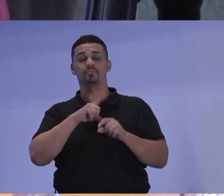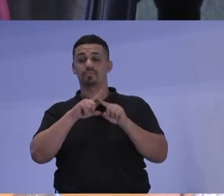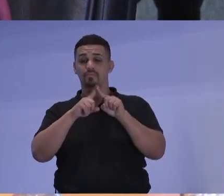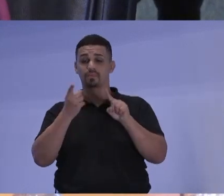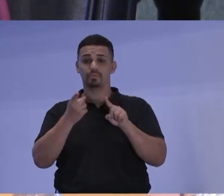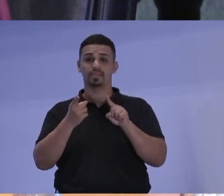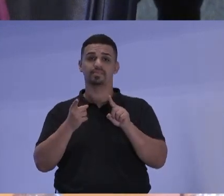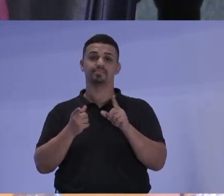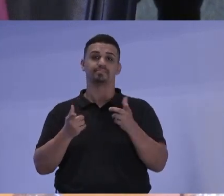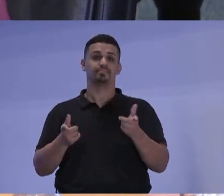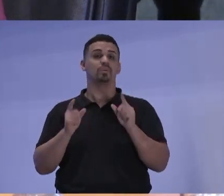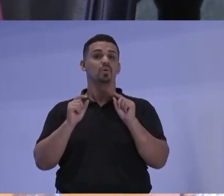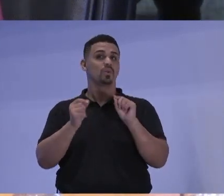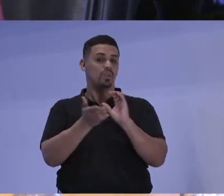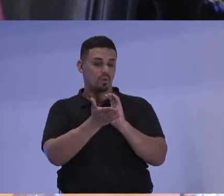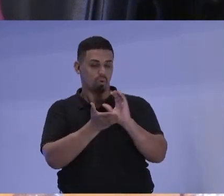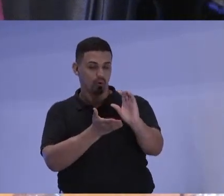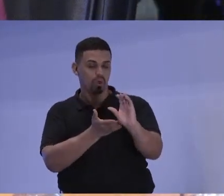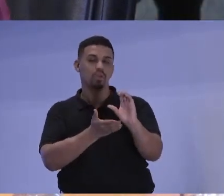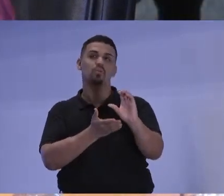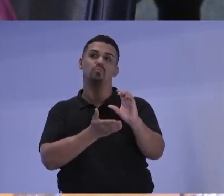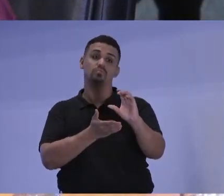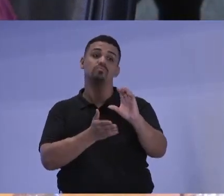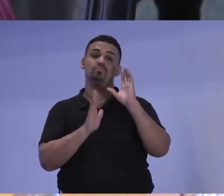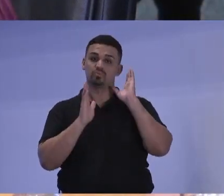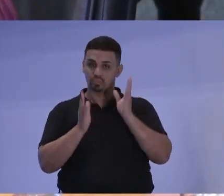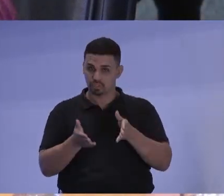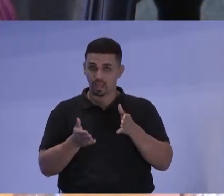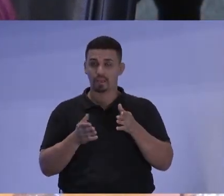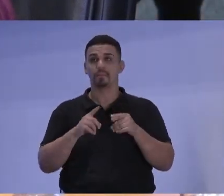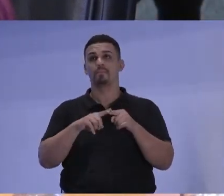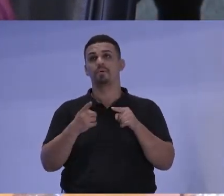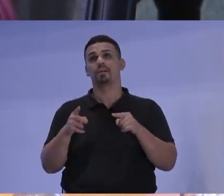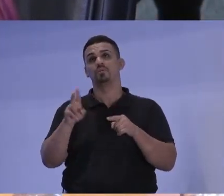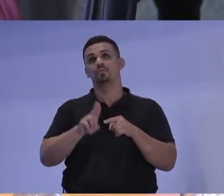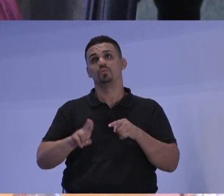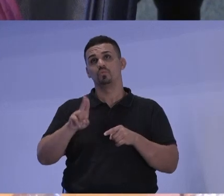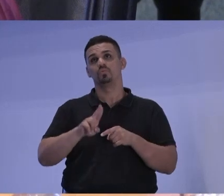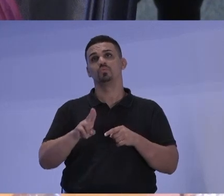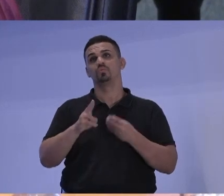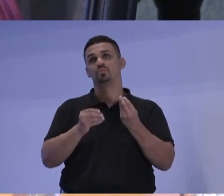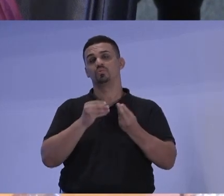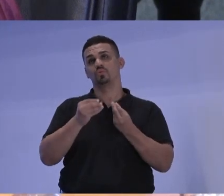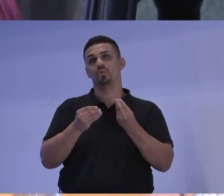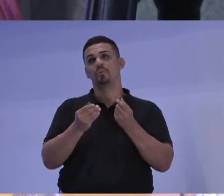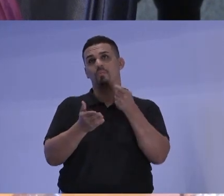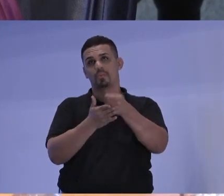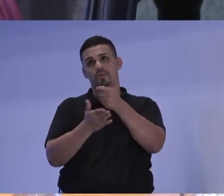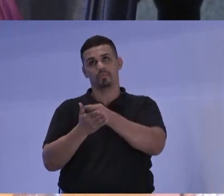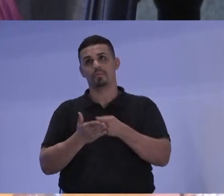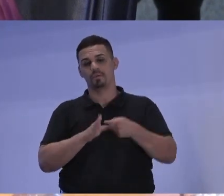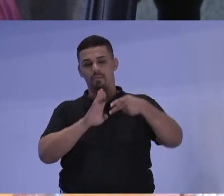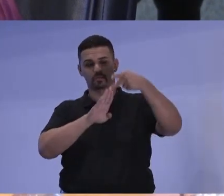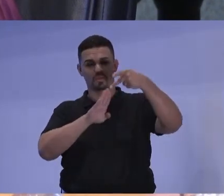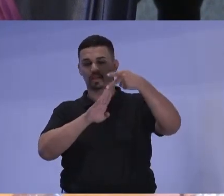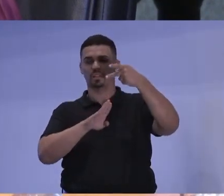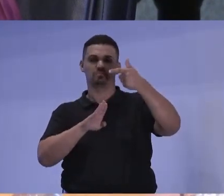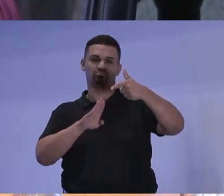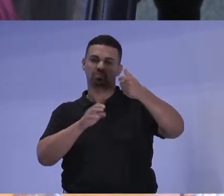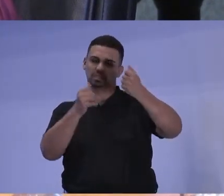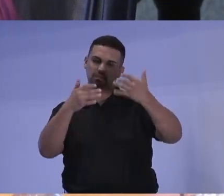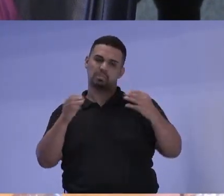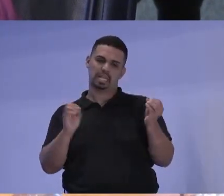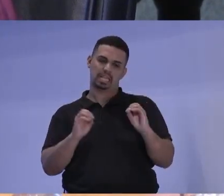que o recurso veio, a forma como executar, em geral, isso não é estabelecido em portaria. Então, para a gente ter um